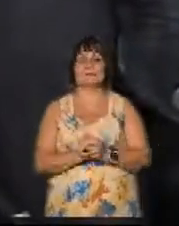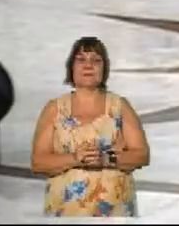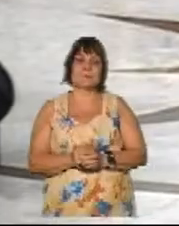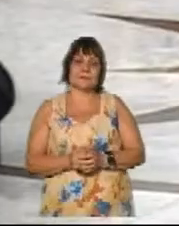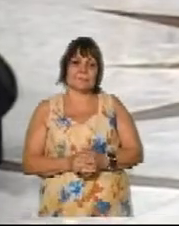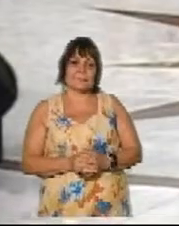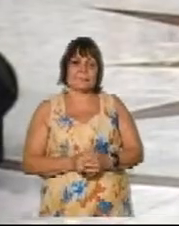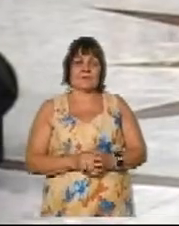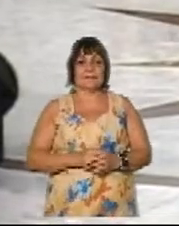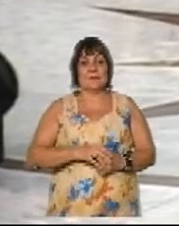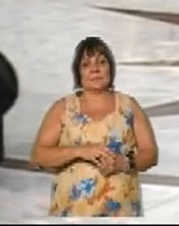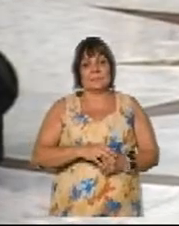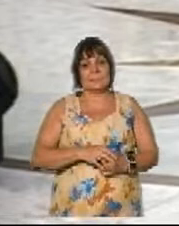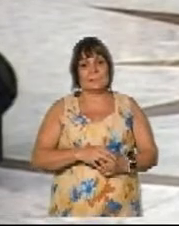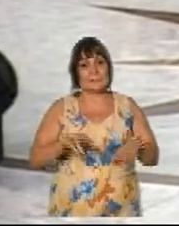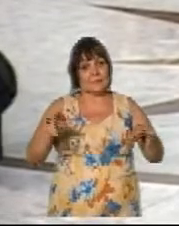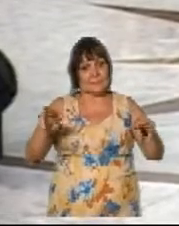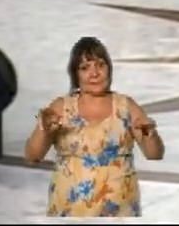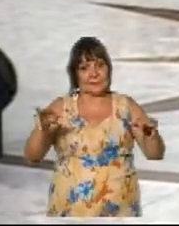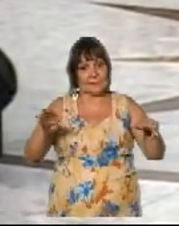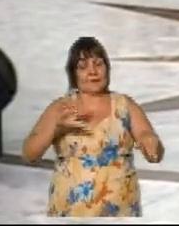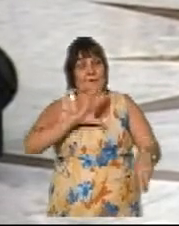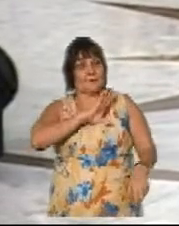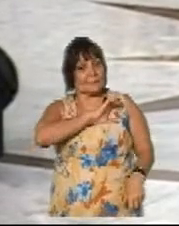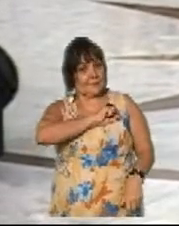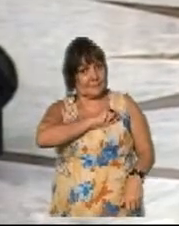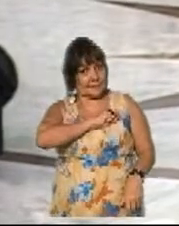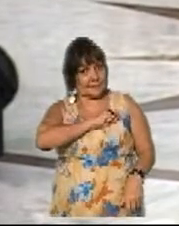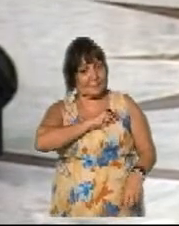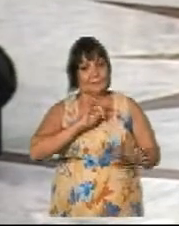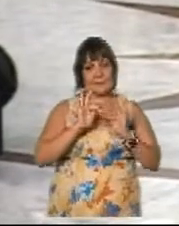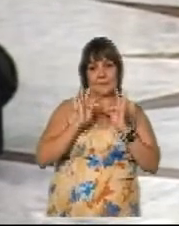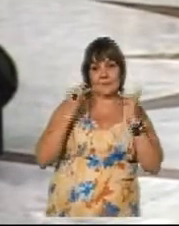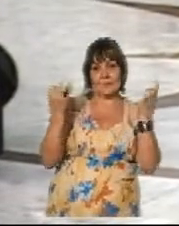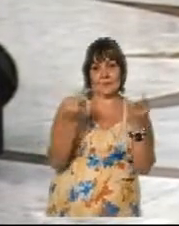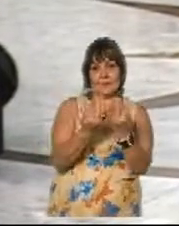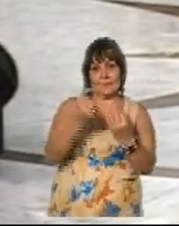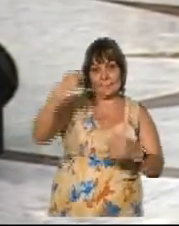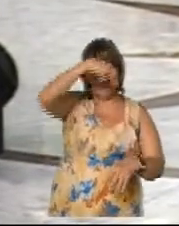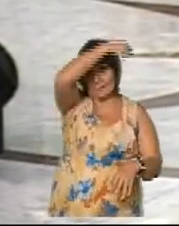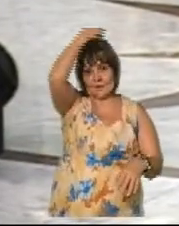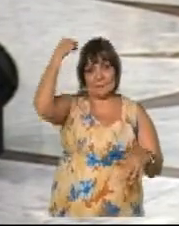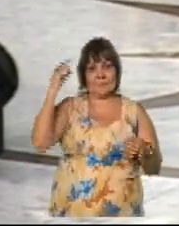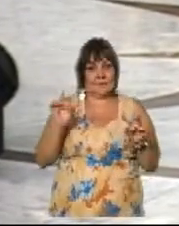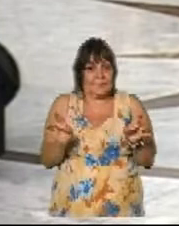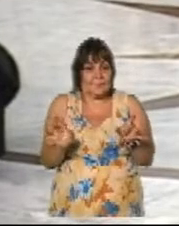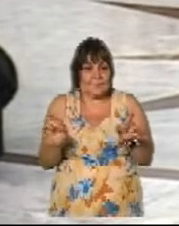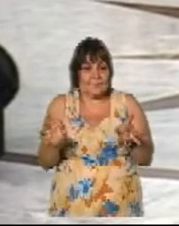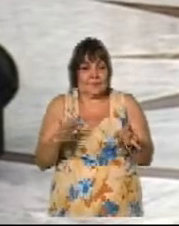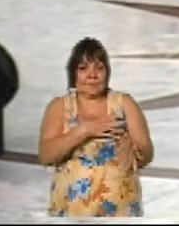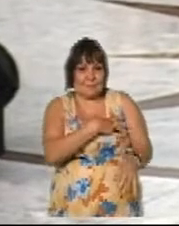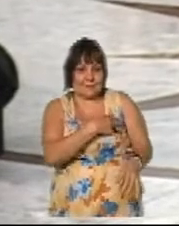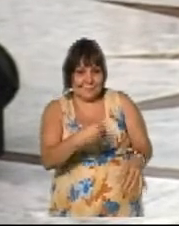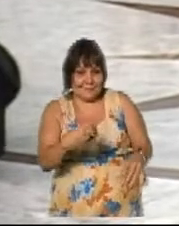amém. Meus irmãos amados, minha família, santos preciosos, meus filhinhos em Cristo